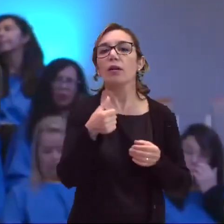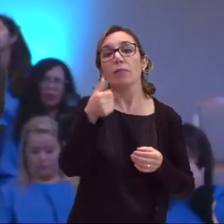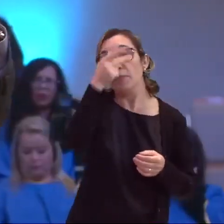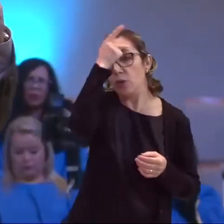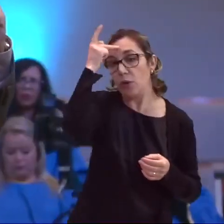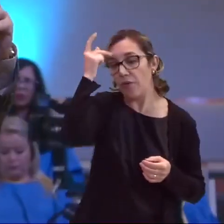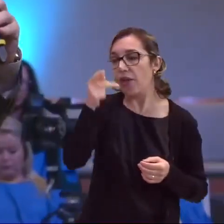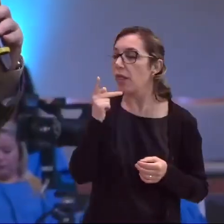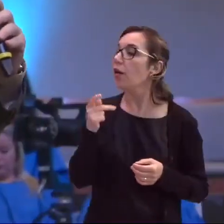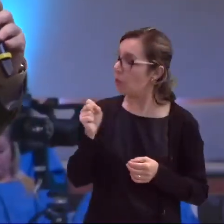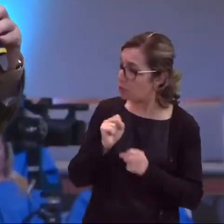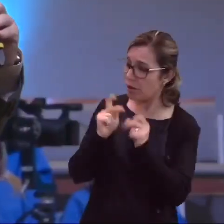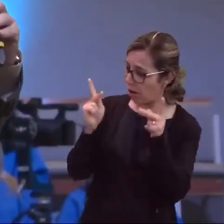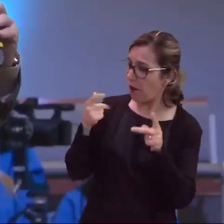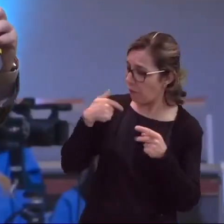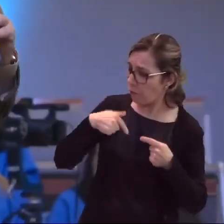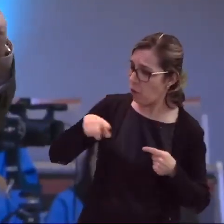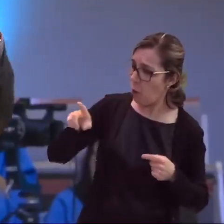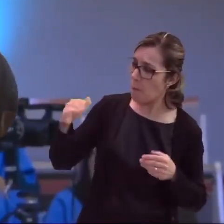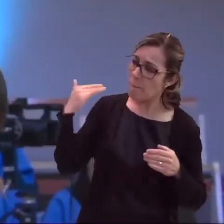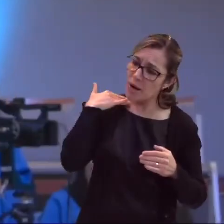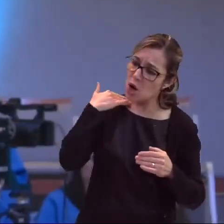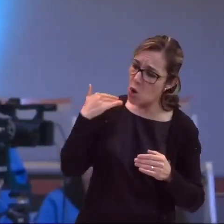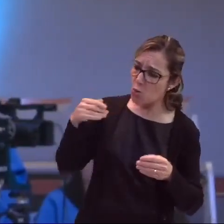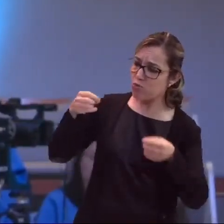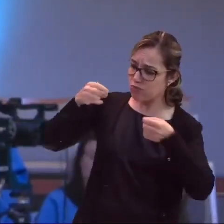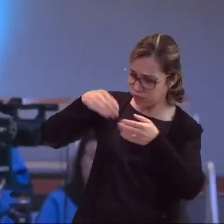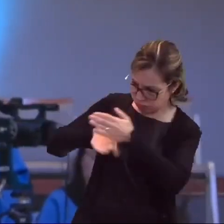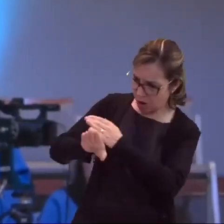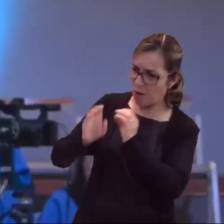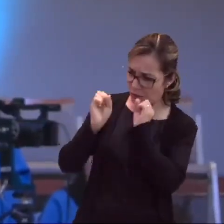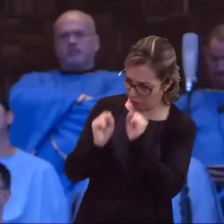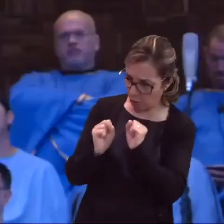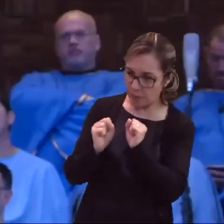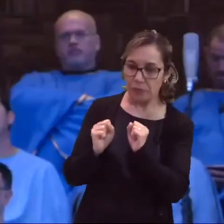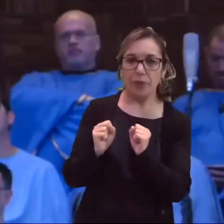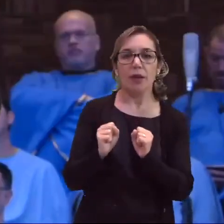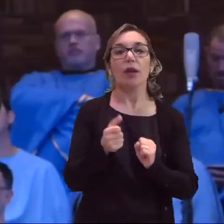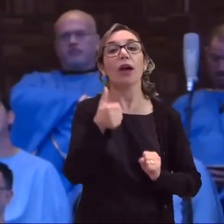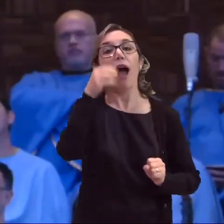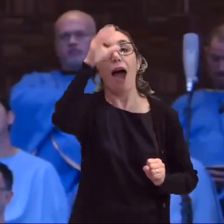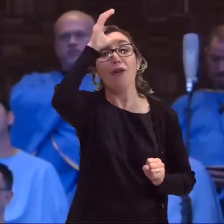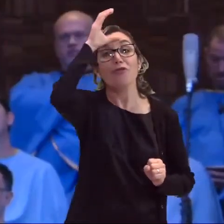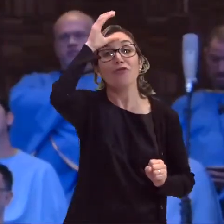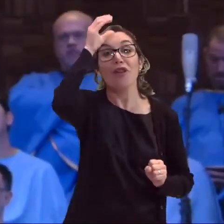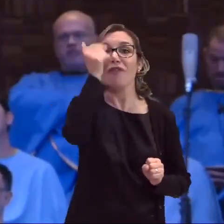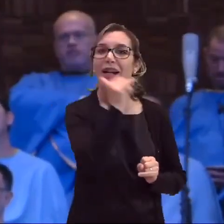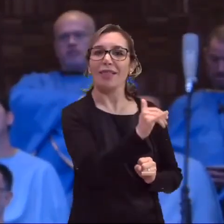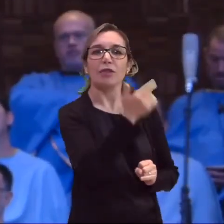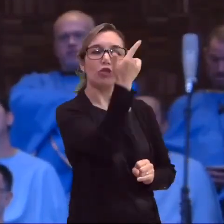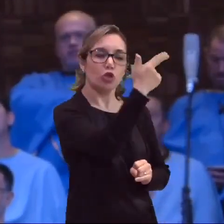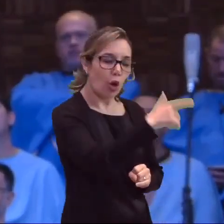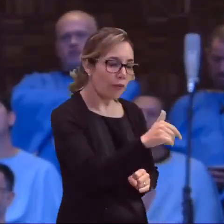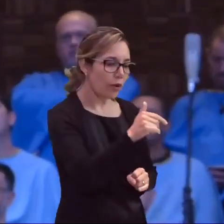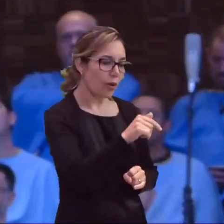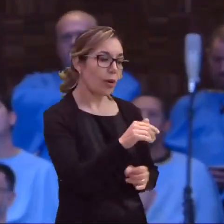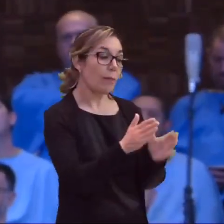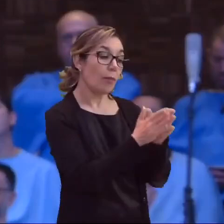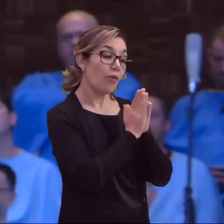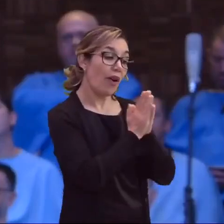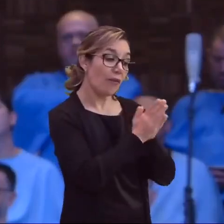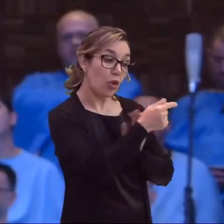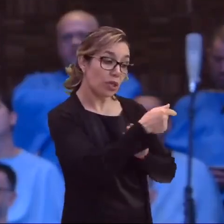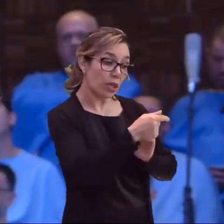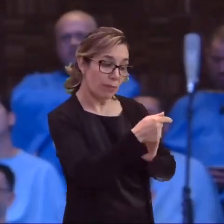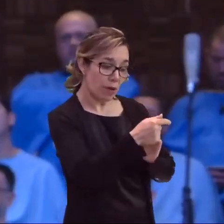seguida ela disse para seguidas ela disse para aquele Senhor por favor olha só não esquece hein deposita só